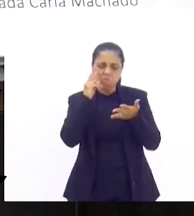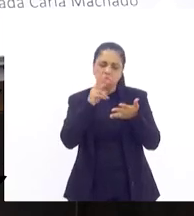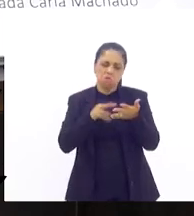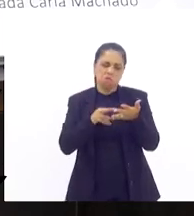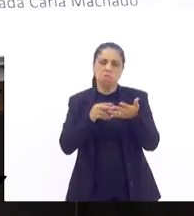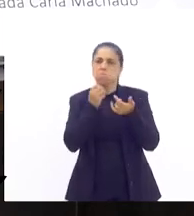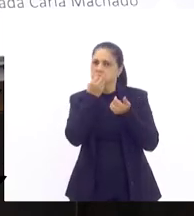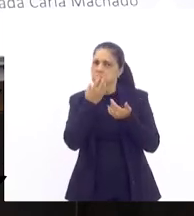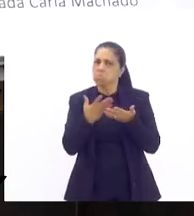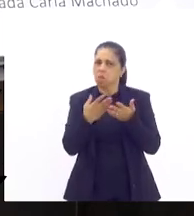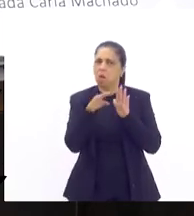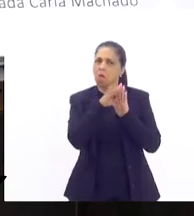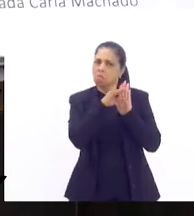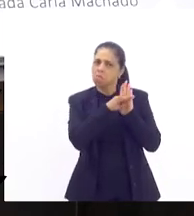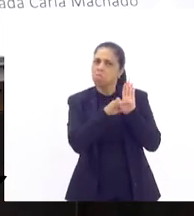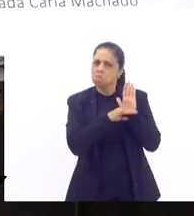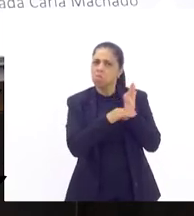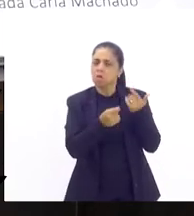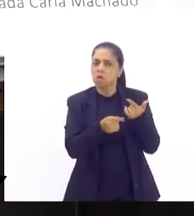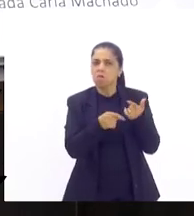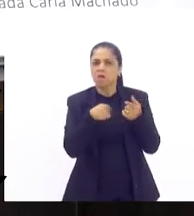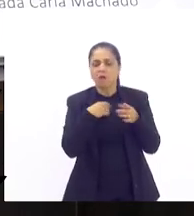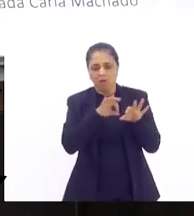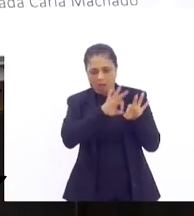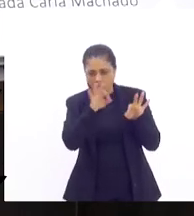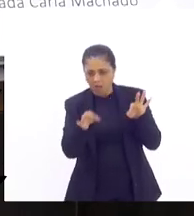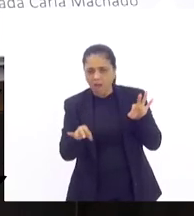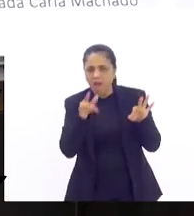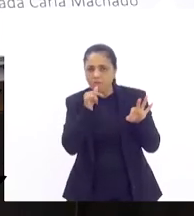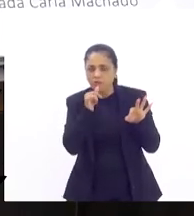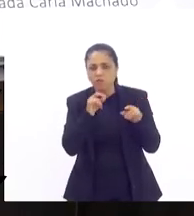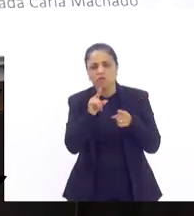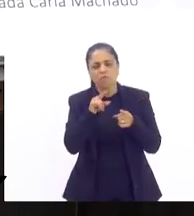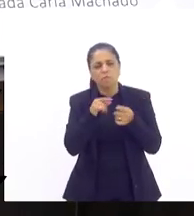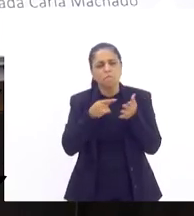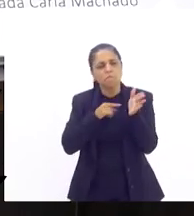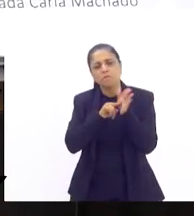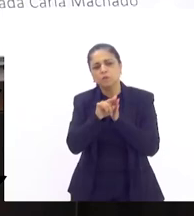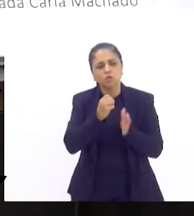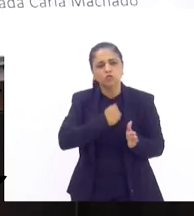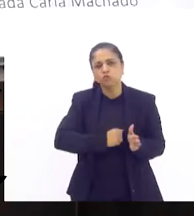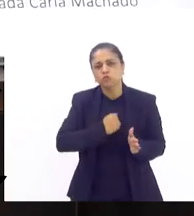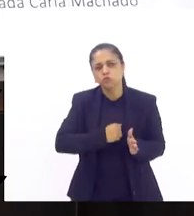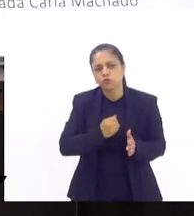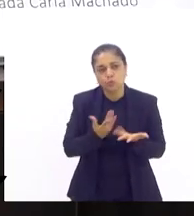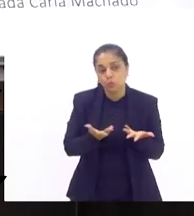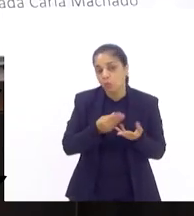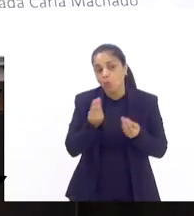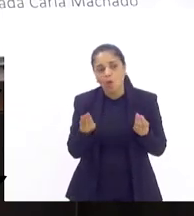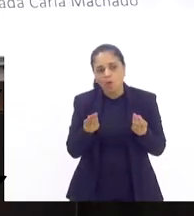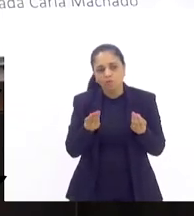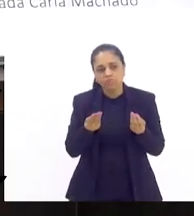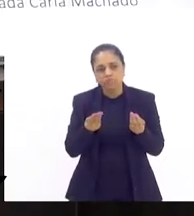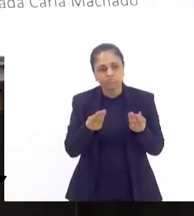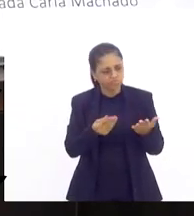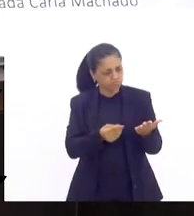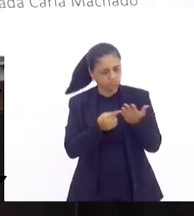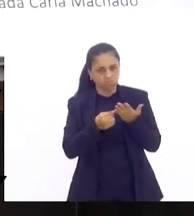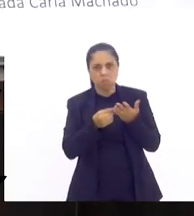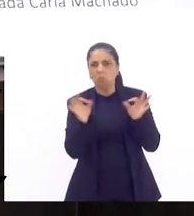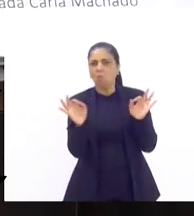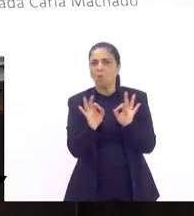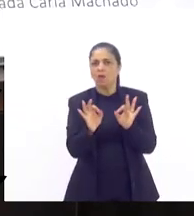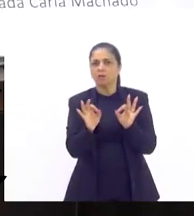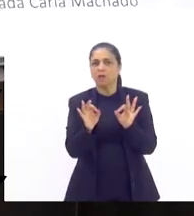questão do abastecimento de água, mas quando eu perguntava do esgoto, não se tinha. E eu falava, não farei,